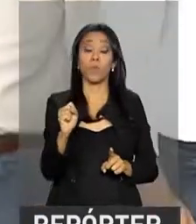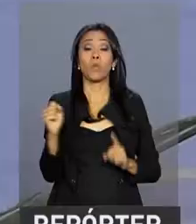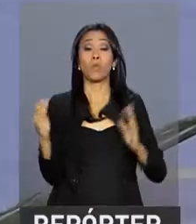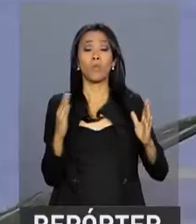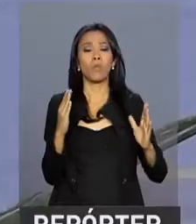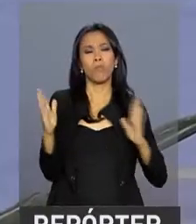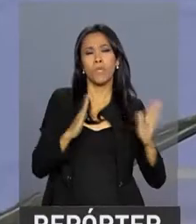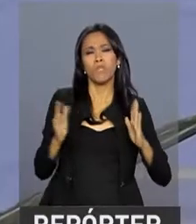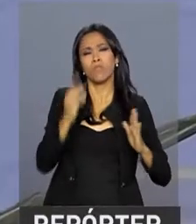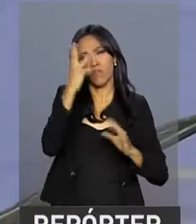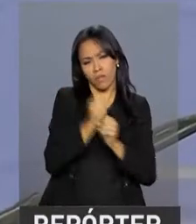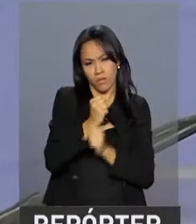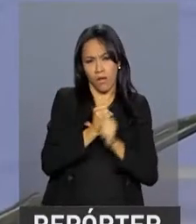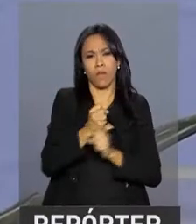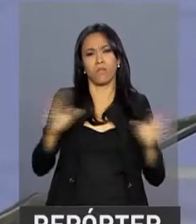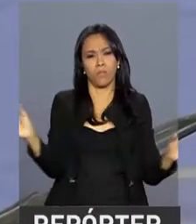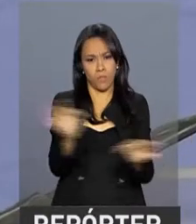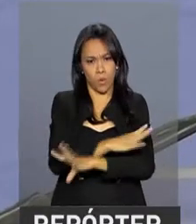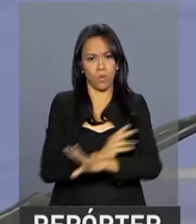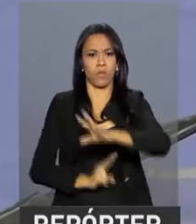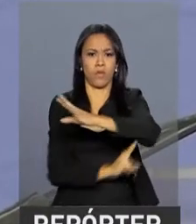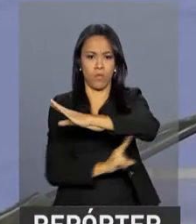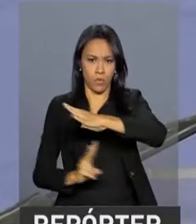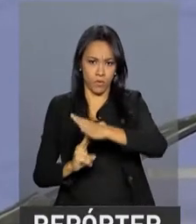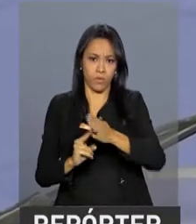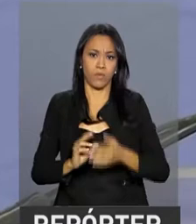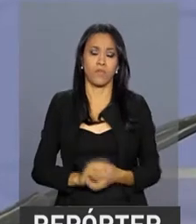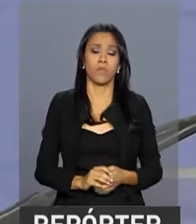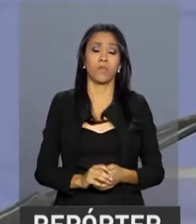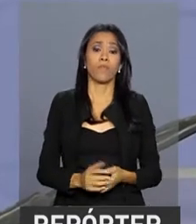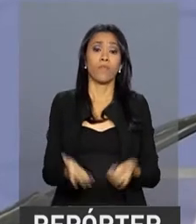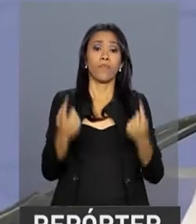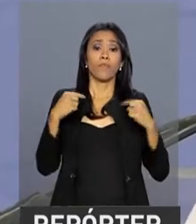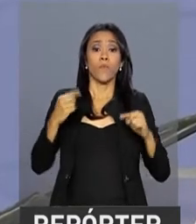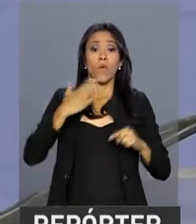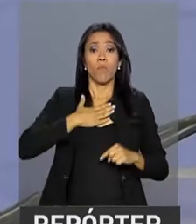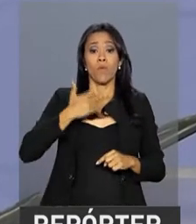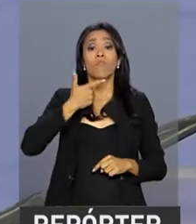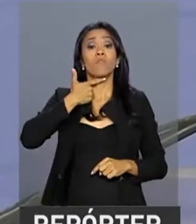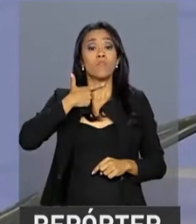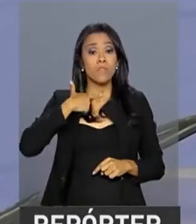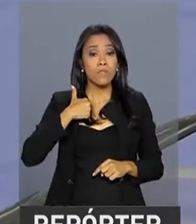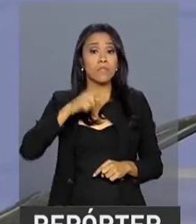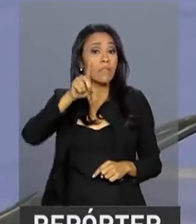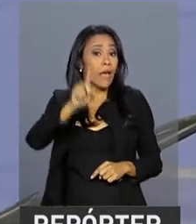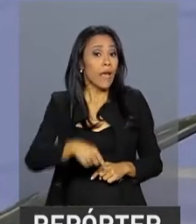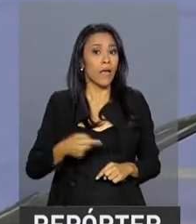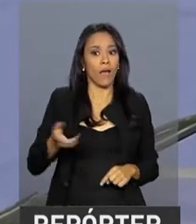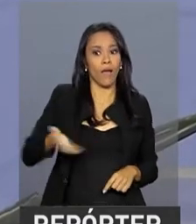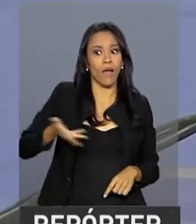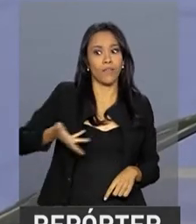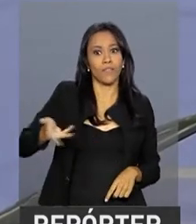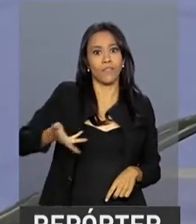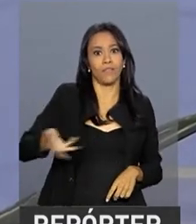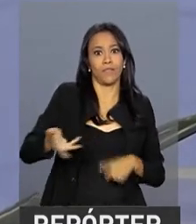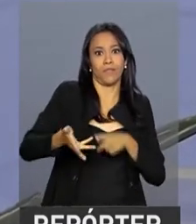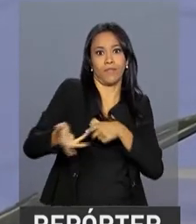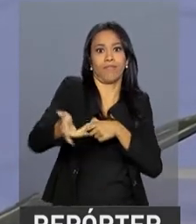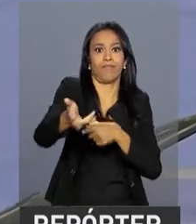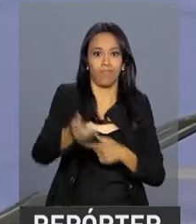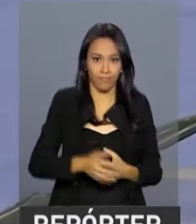anos meu maior desejo seria agilizar horas quintela